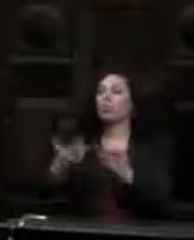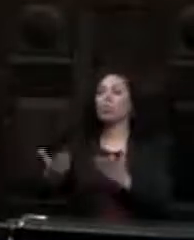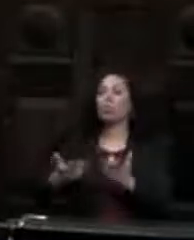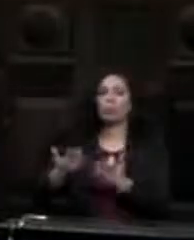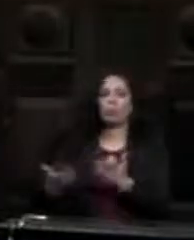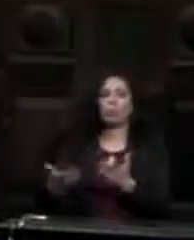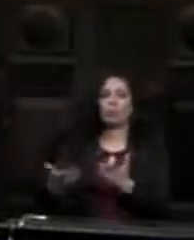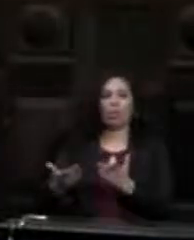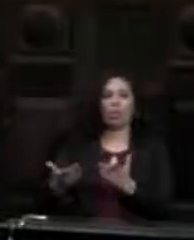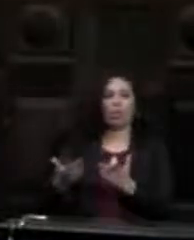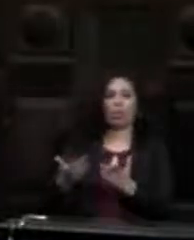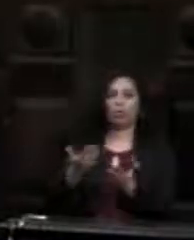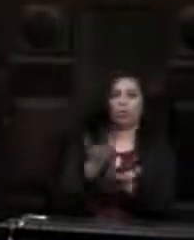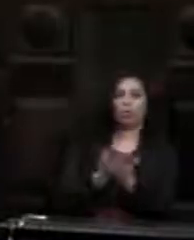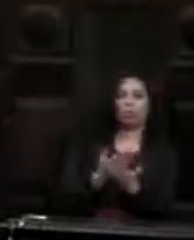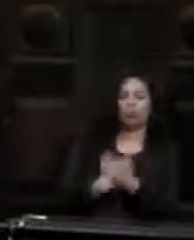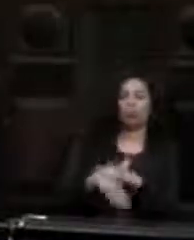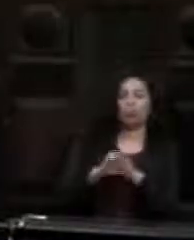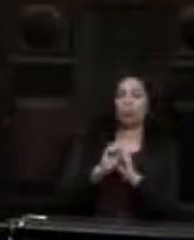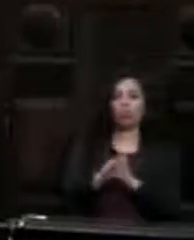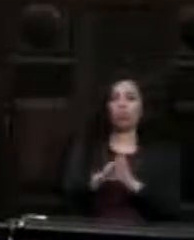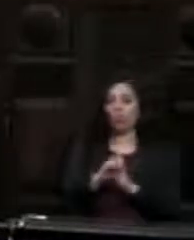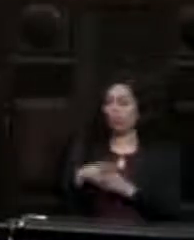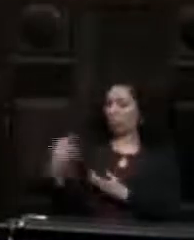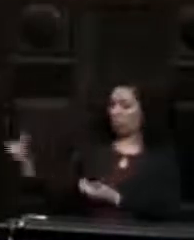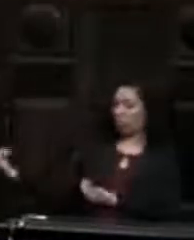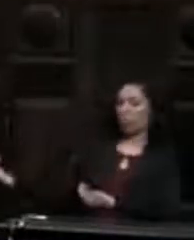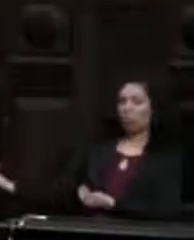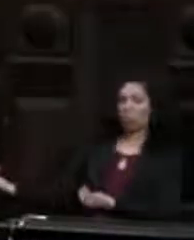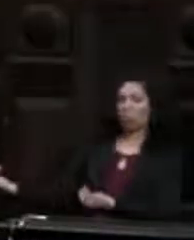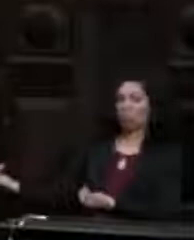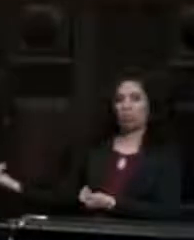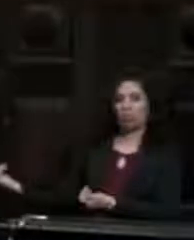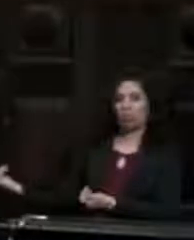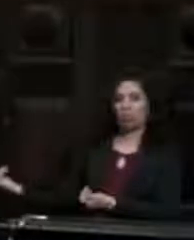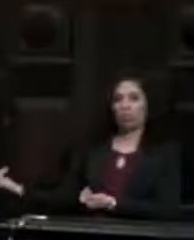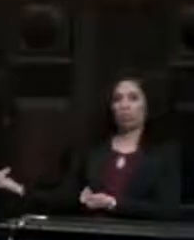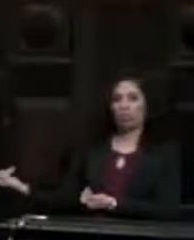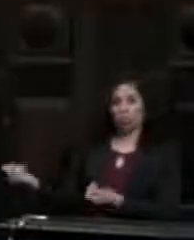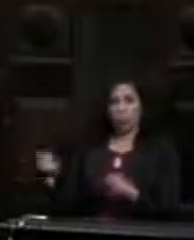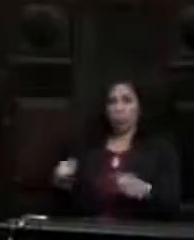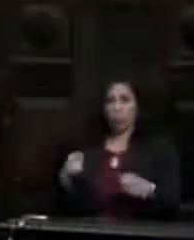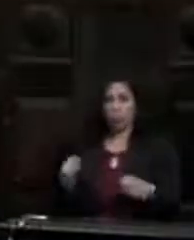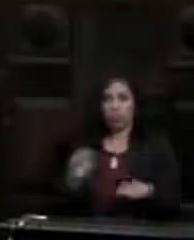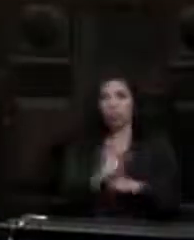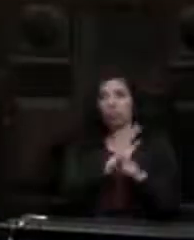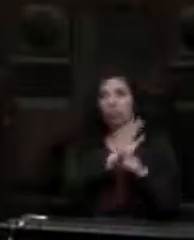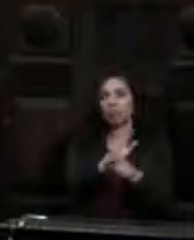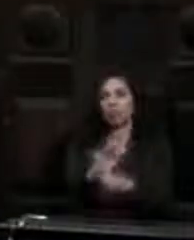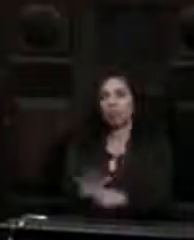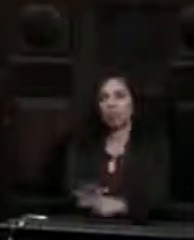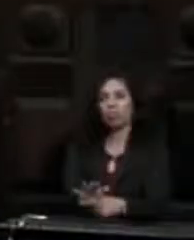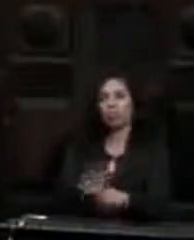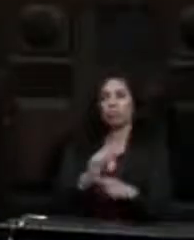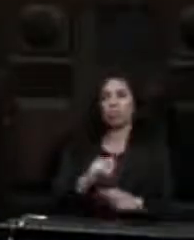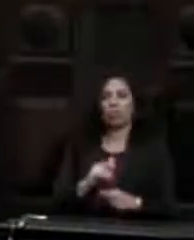de educação àqueles jovens que necessitam de uma